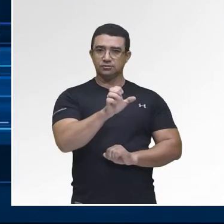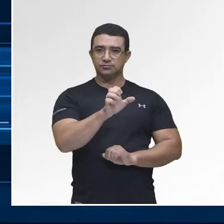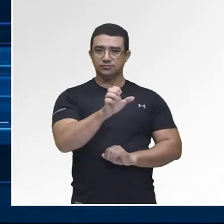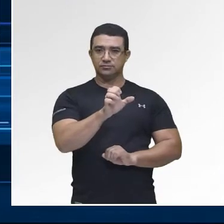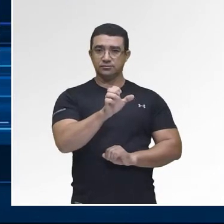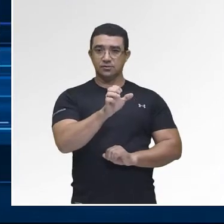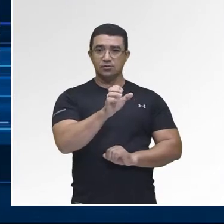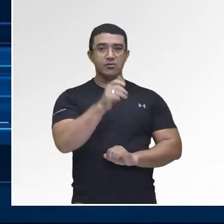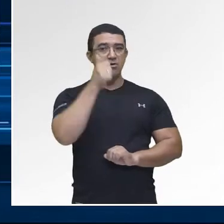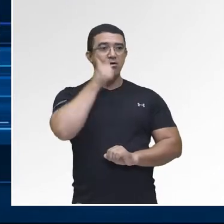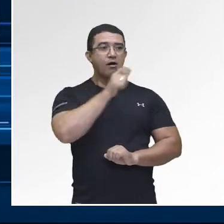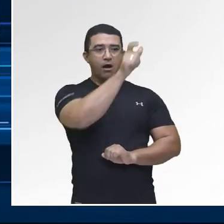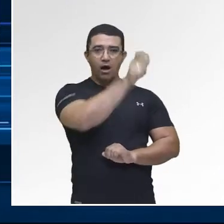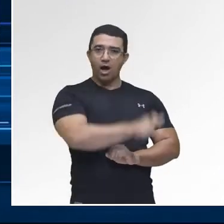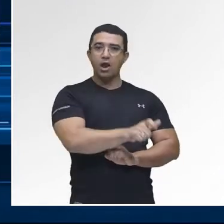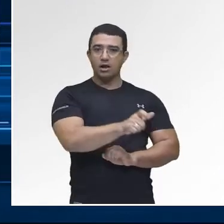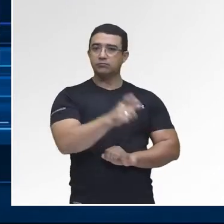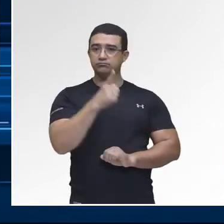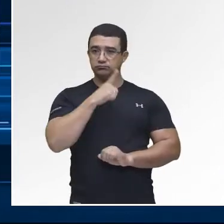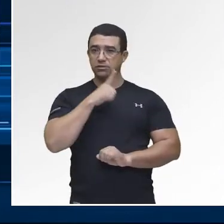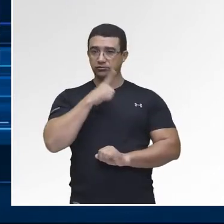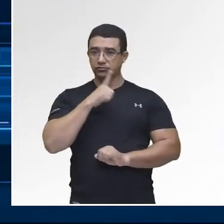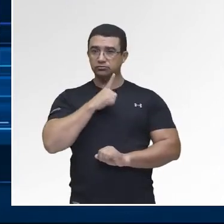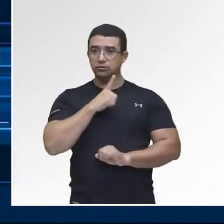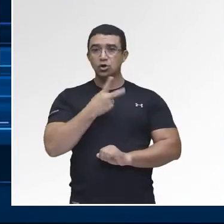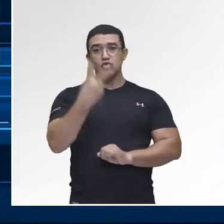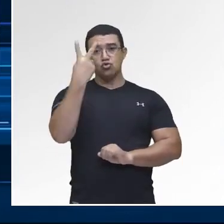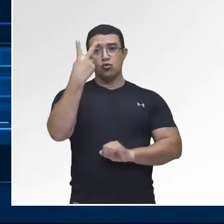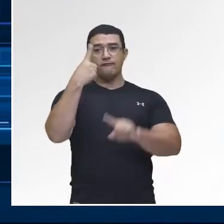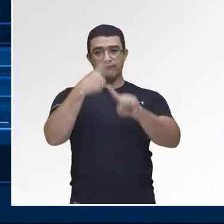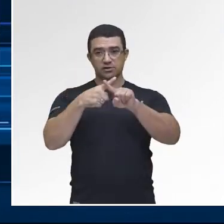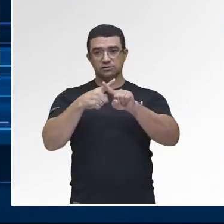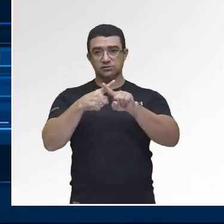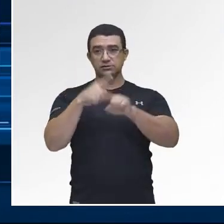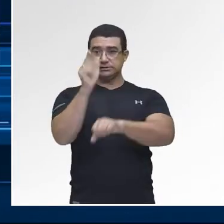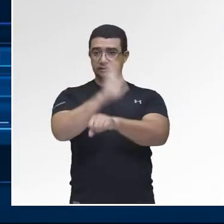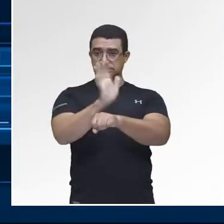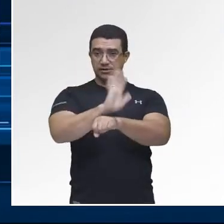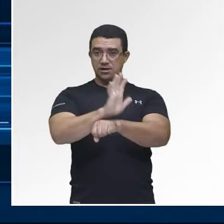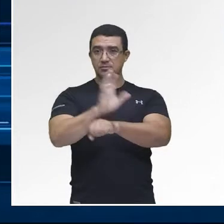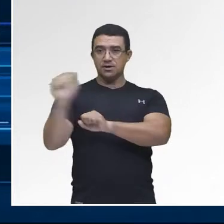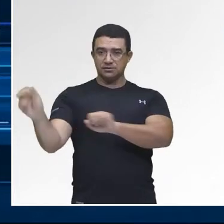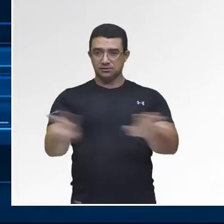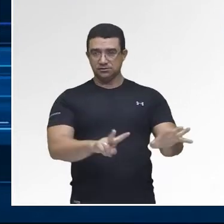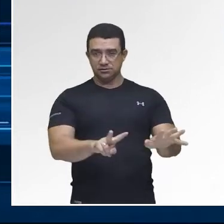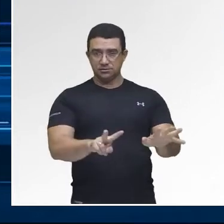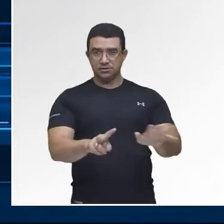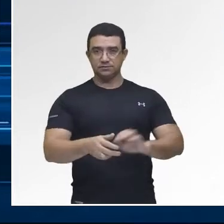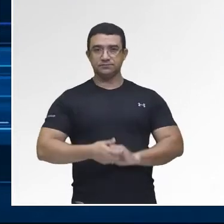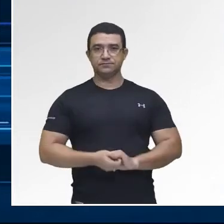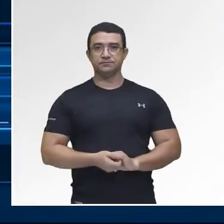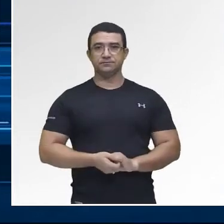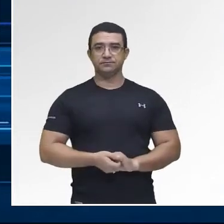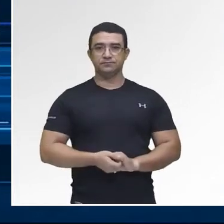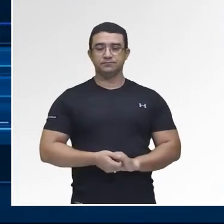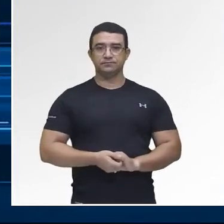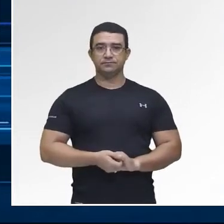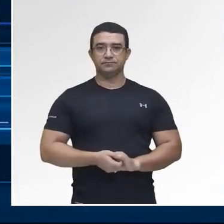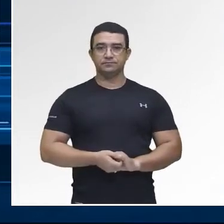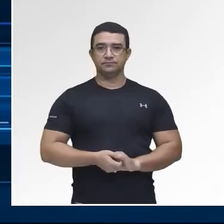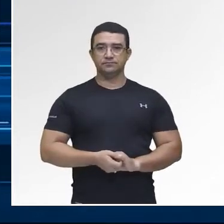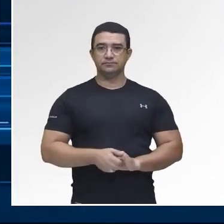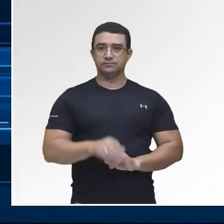no cinema 2 vezes essa semana. Repare, né, twice, 2 vezes, que é um